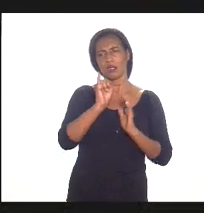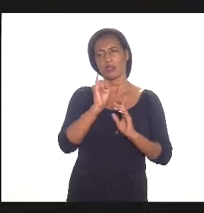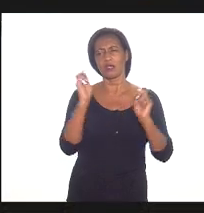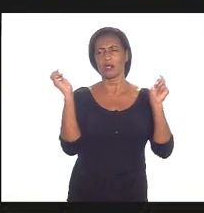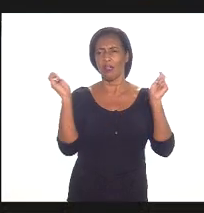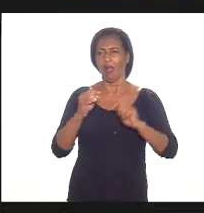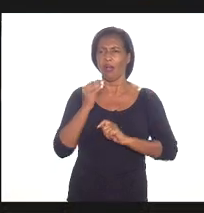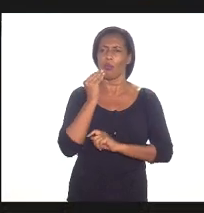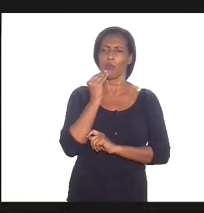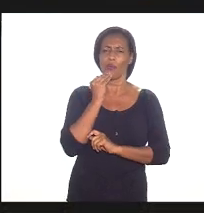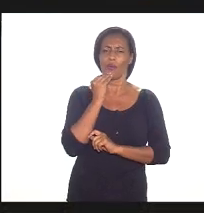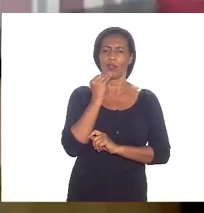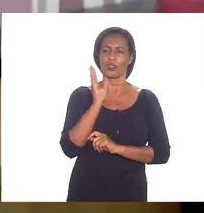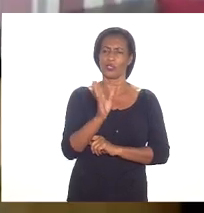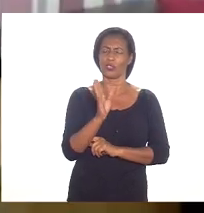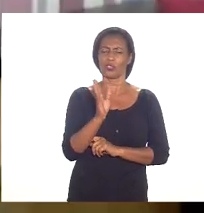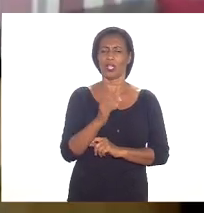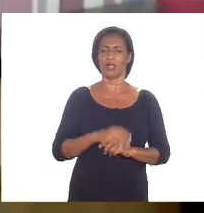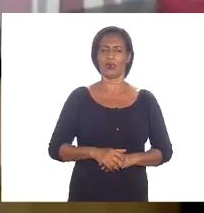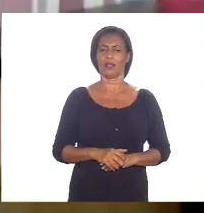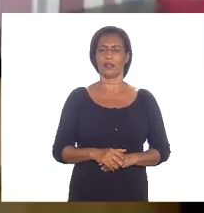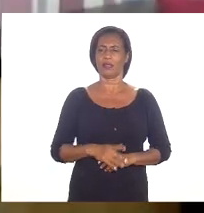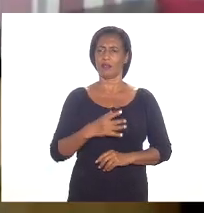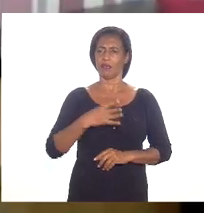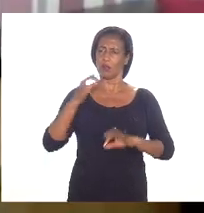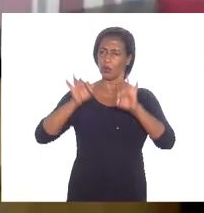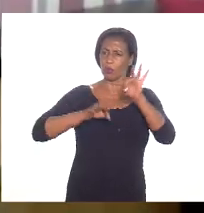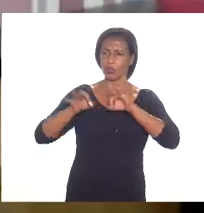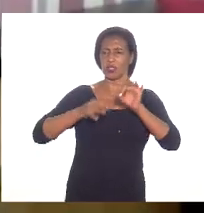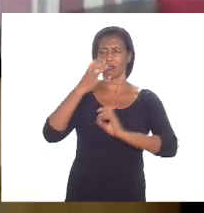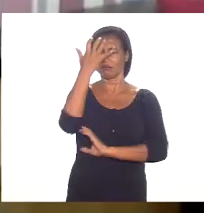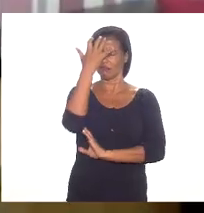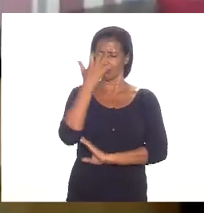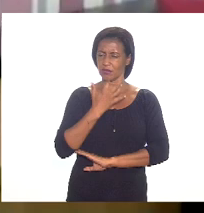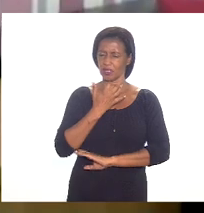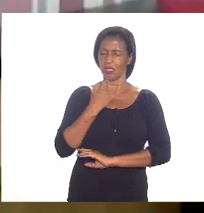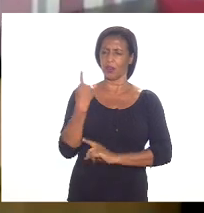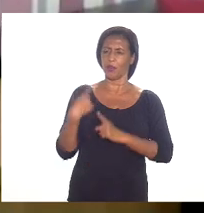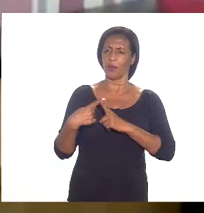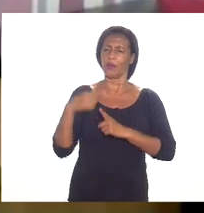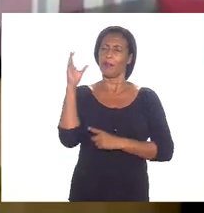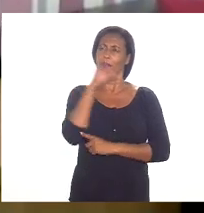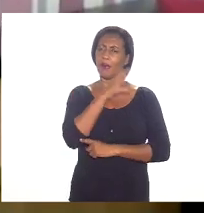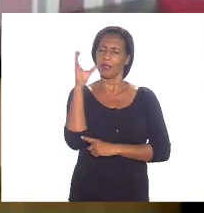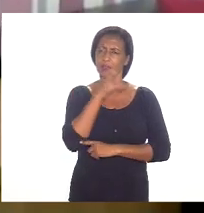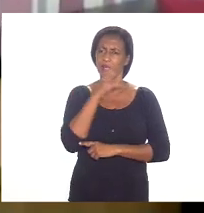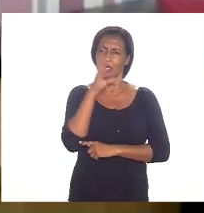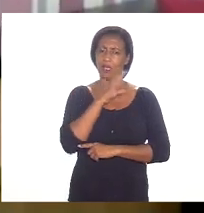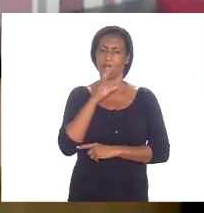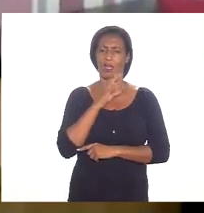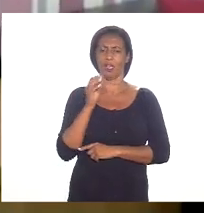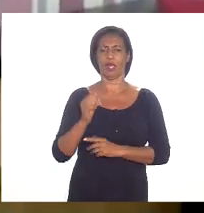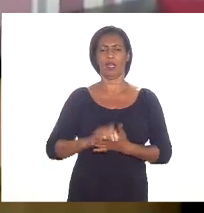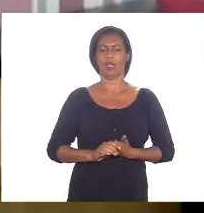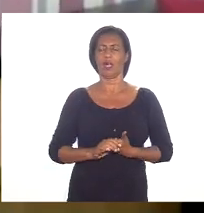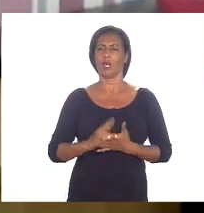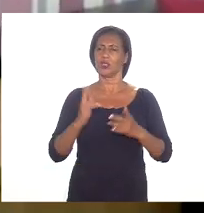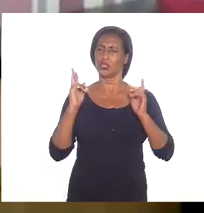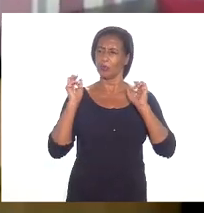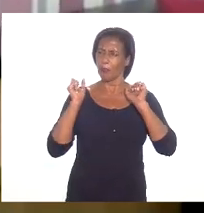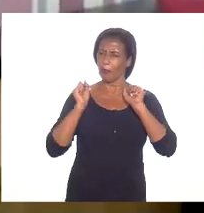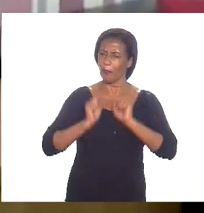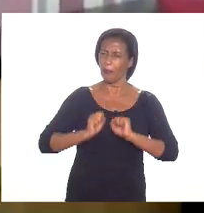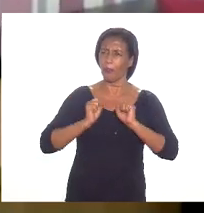eu agradeceria para que o projeto tivesse celeridade, porque o mais rápido possível a gente possa estar o governo